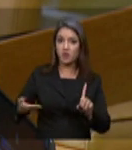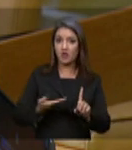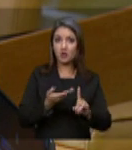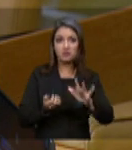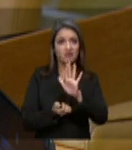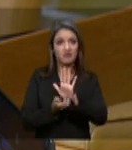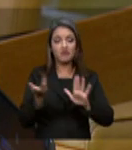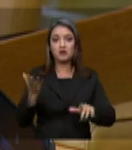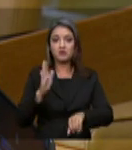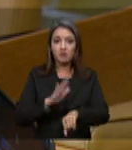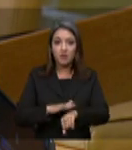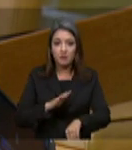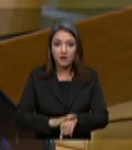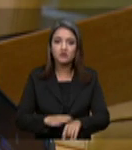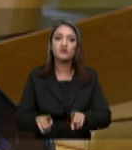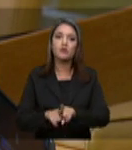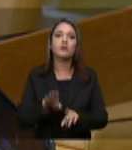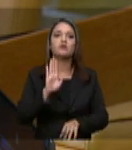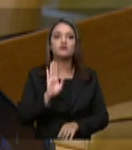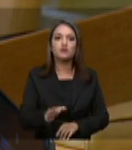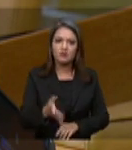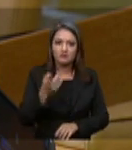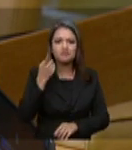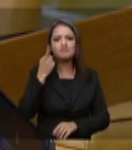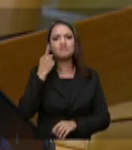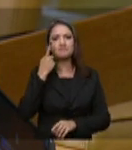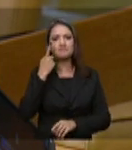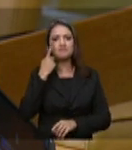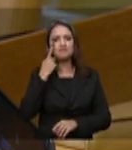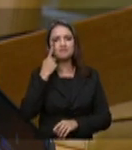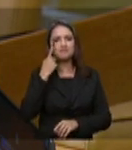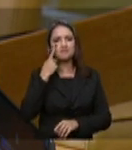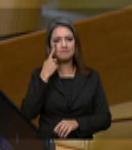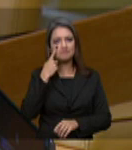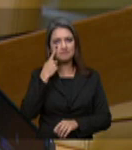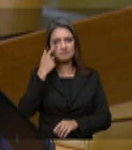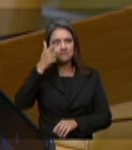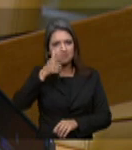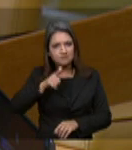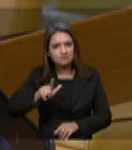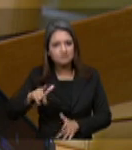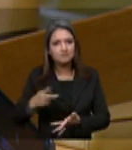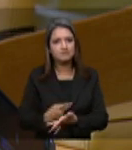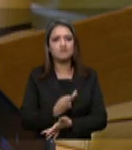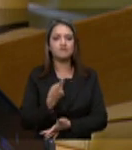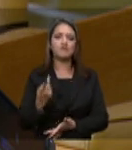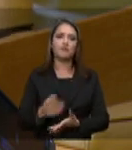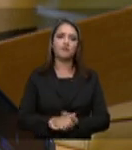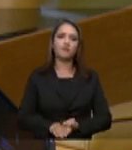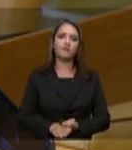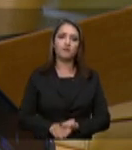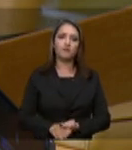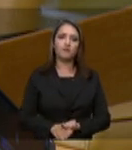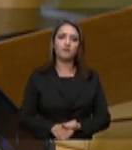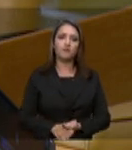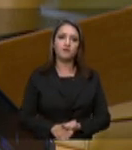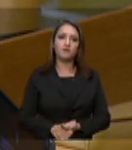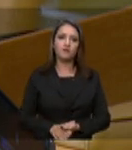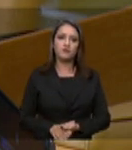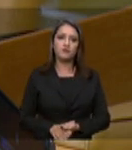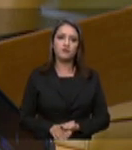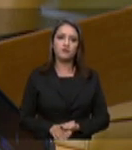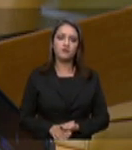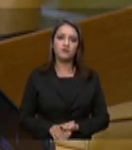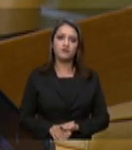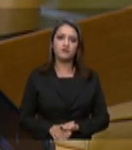diversas vezes reiteradas em Recursos e digo que no que tange a